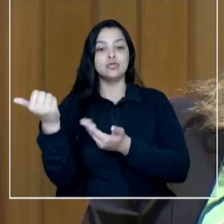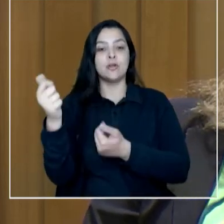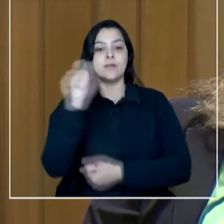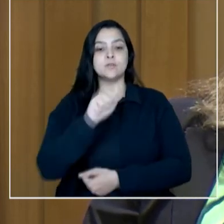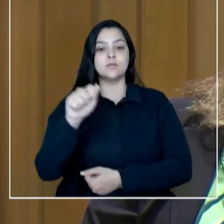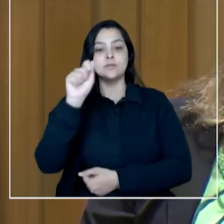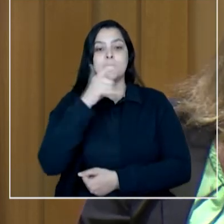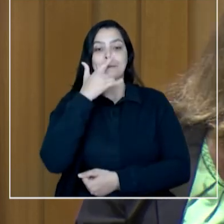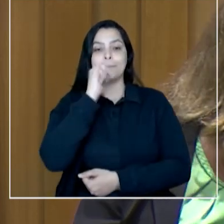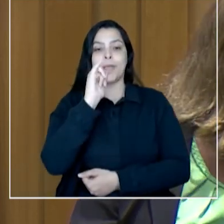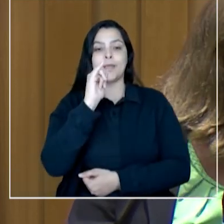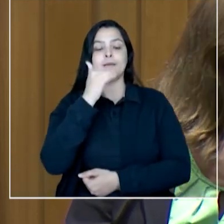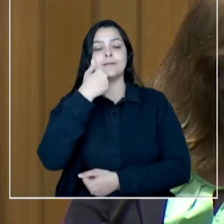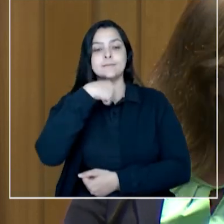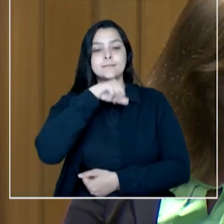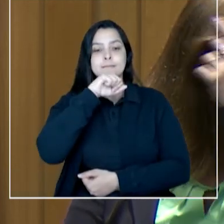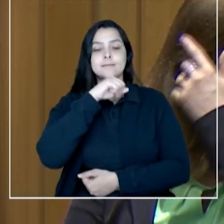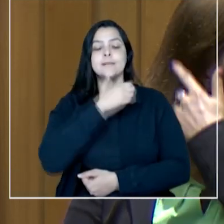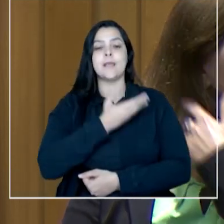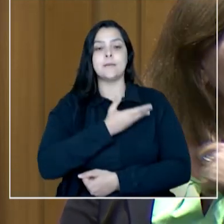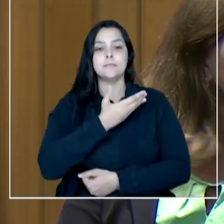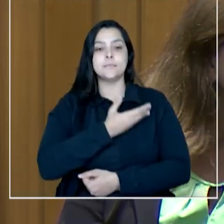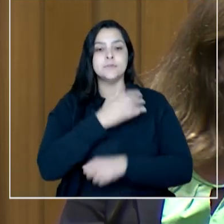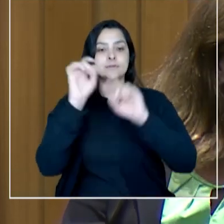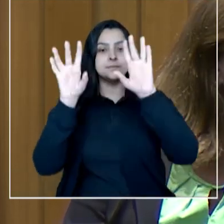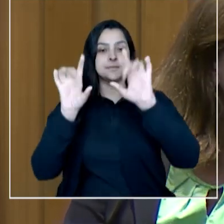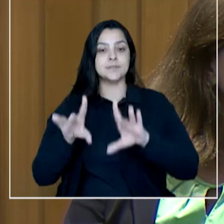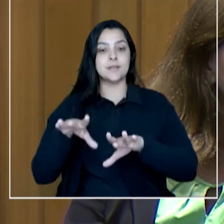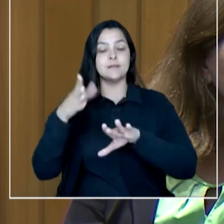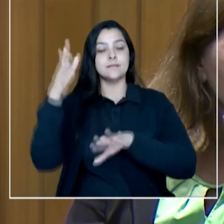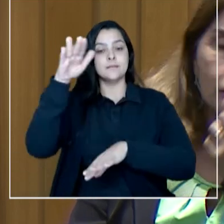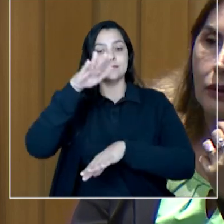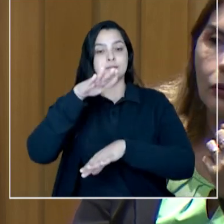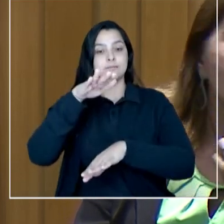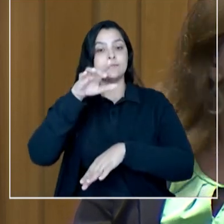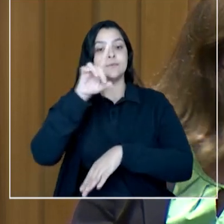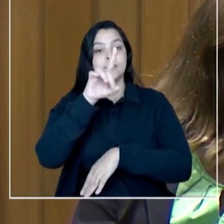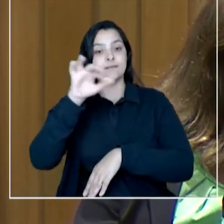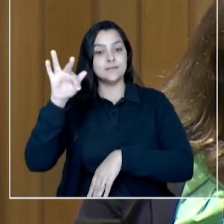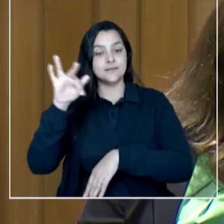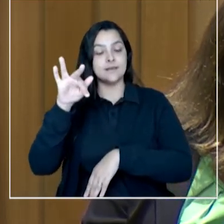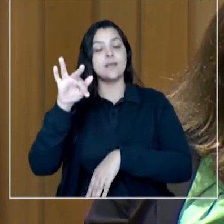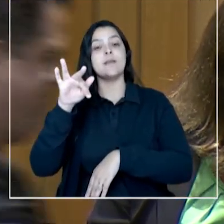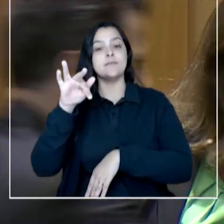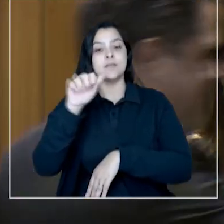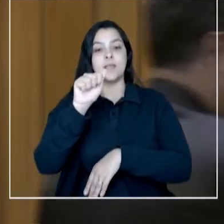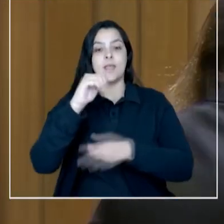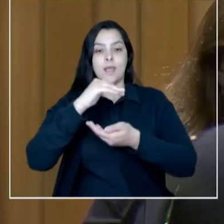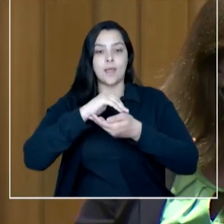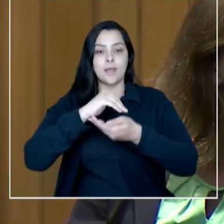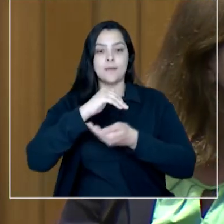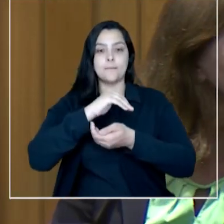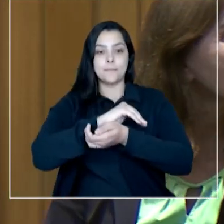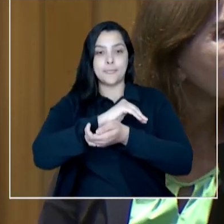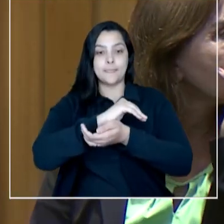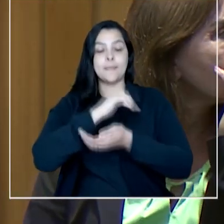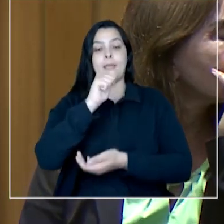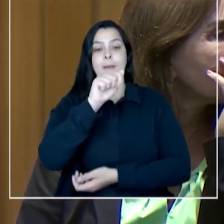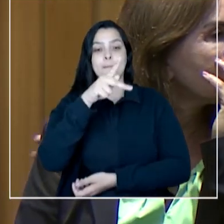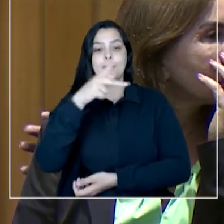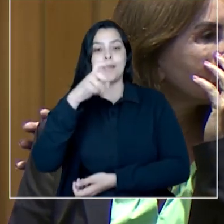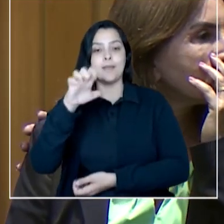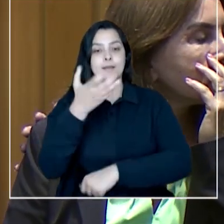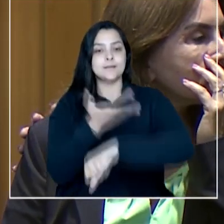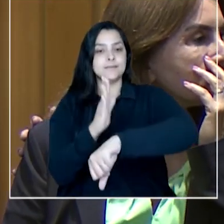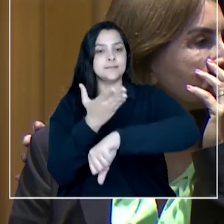Pais e Amigos dos Excepcionais do Distrito Federal, APAI-DF, das estagiárias